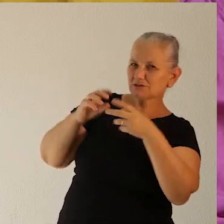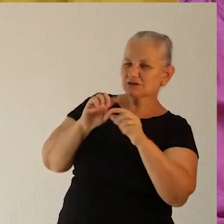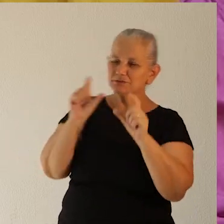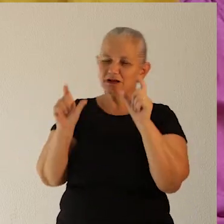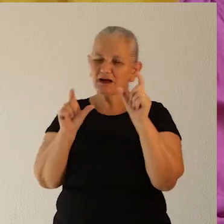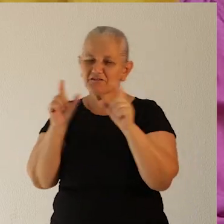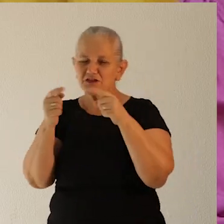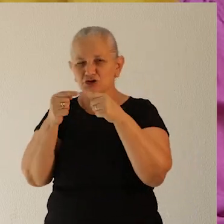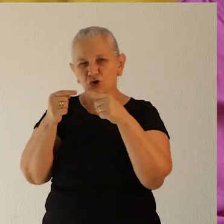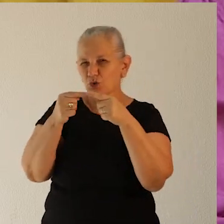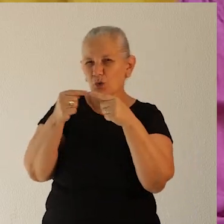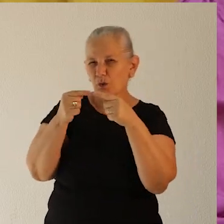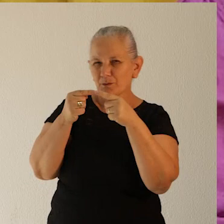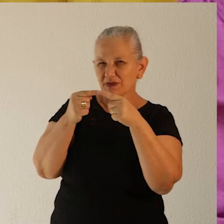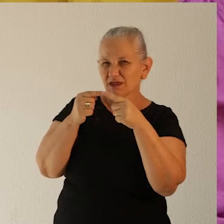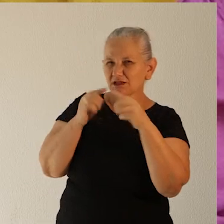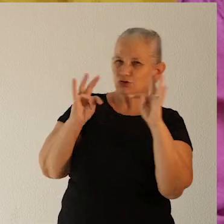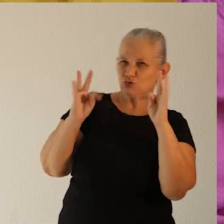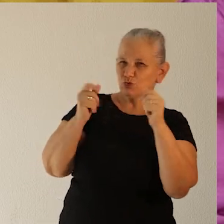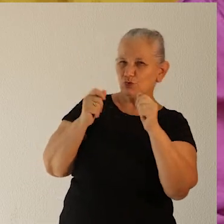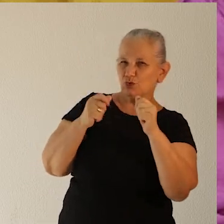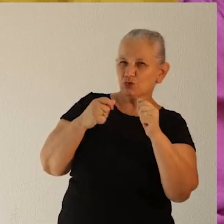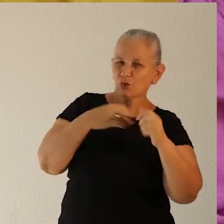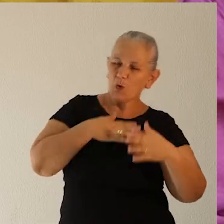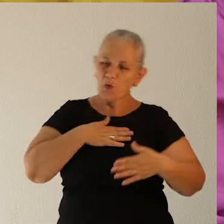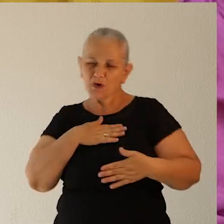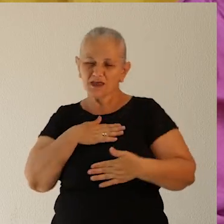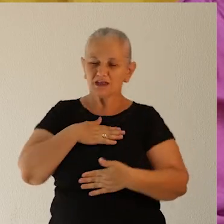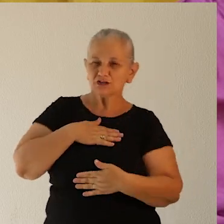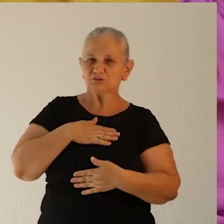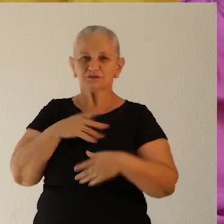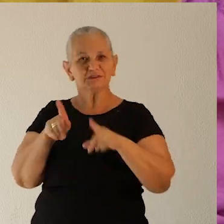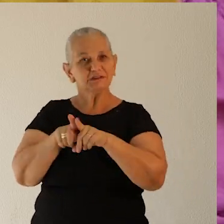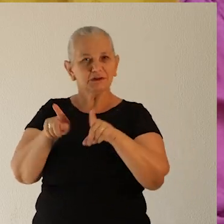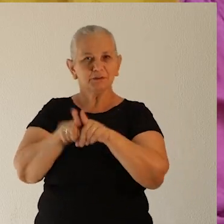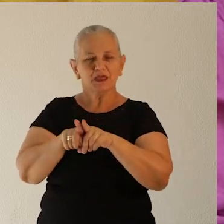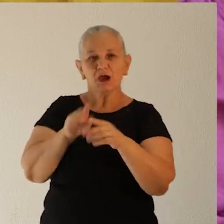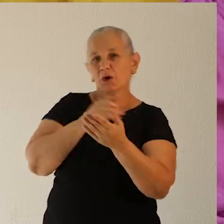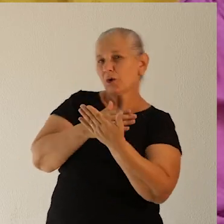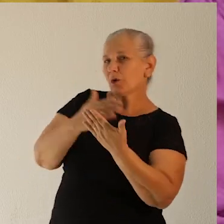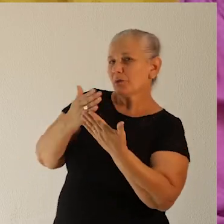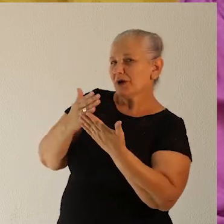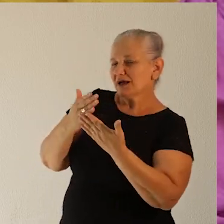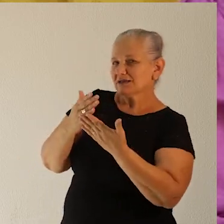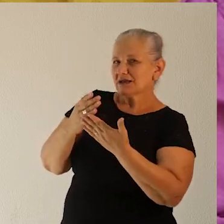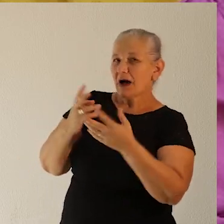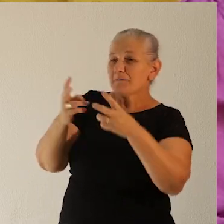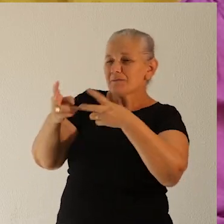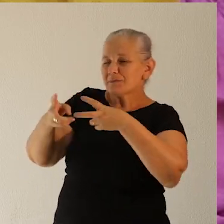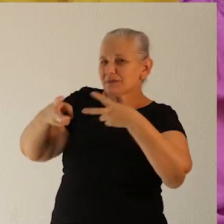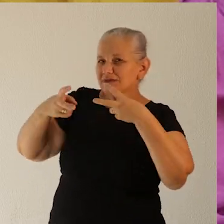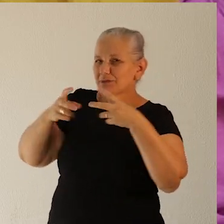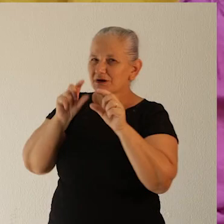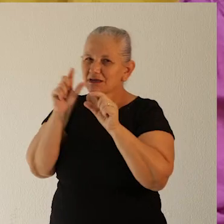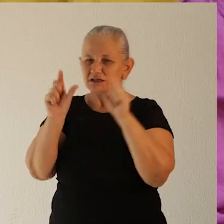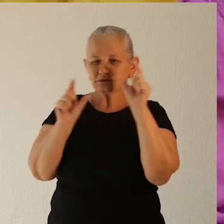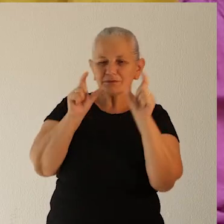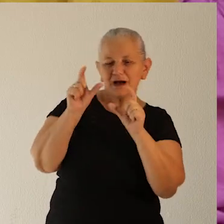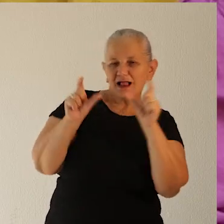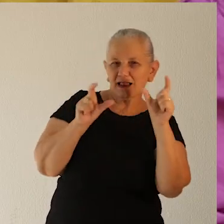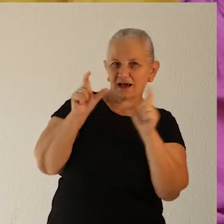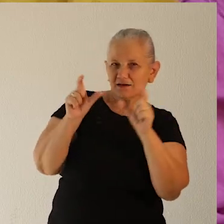a musicalidade, o ritmo, começam neste momento a se interessar pelo mundo das palavras e a